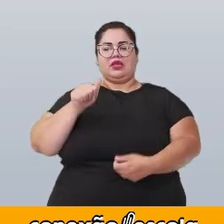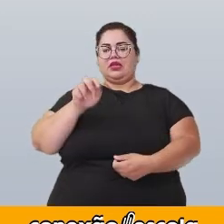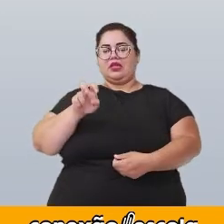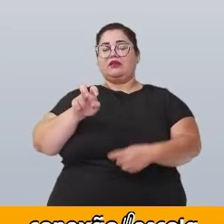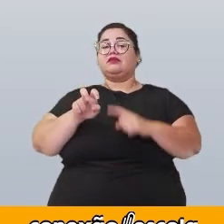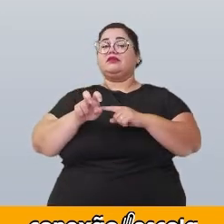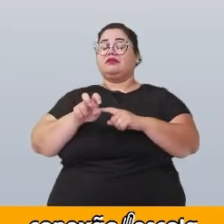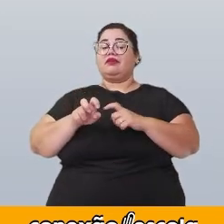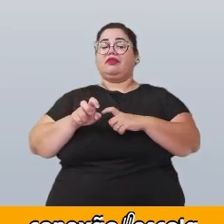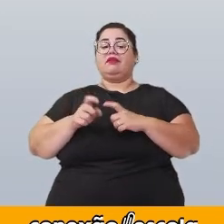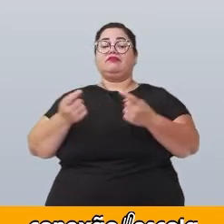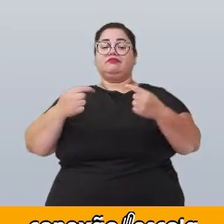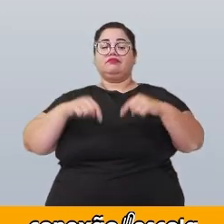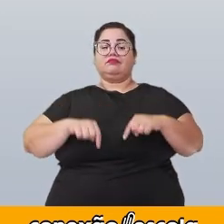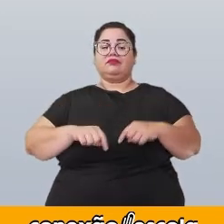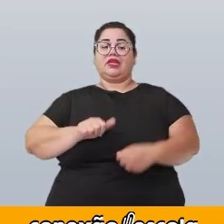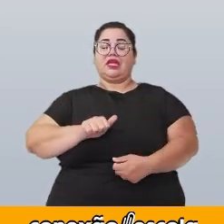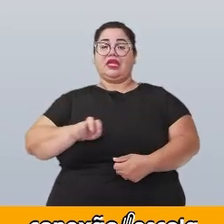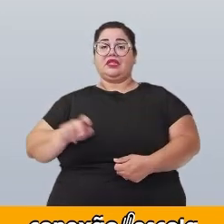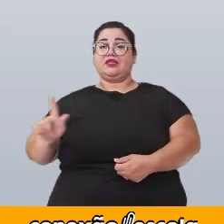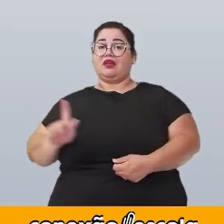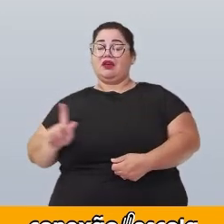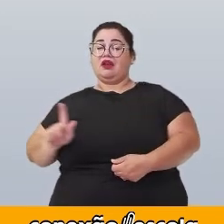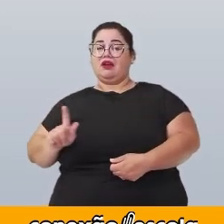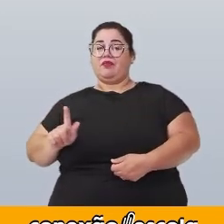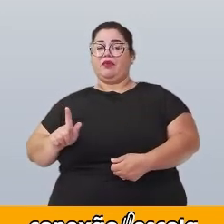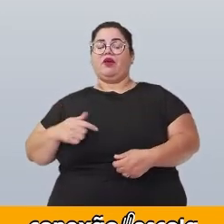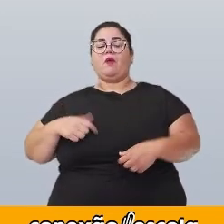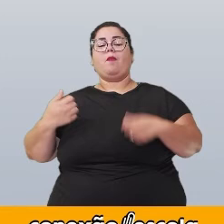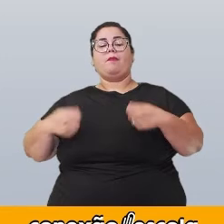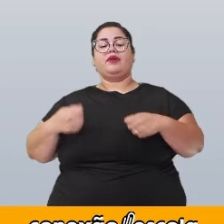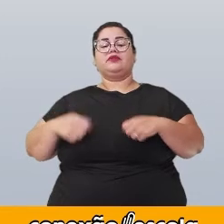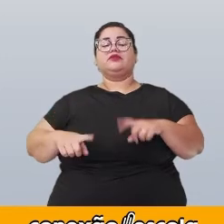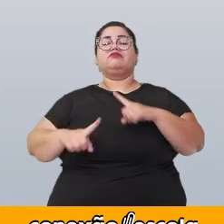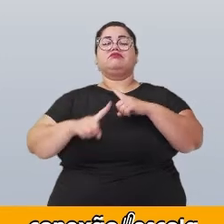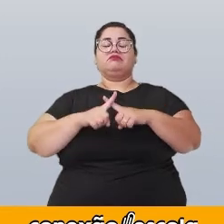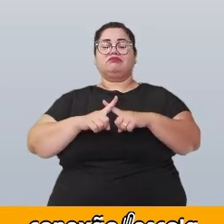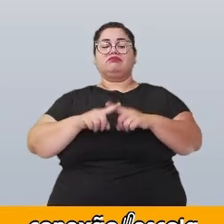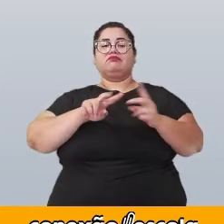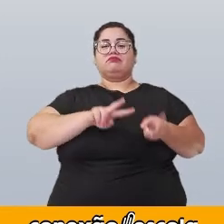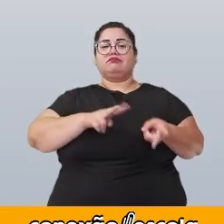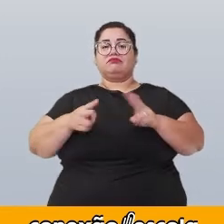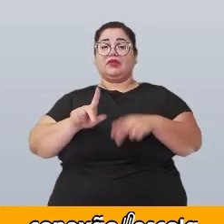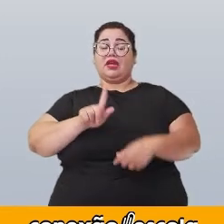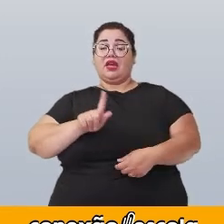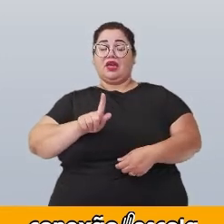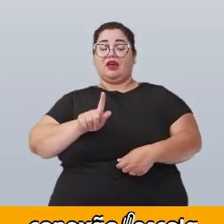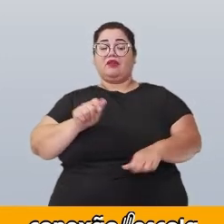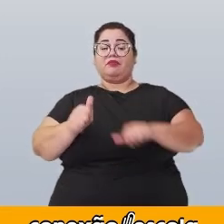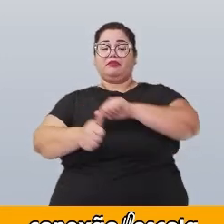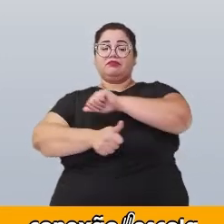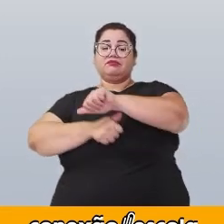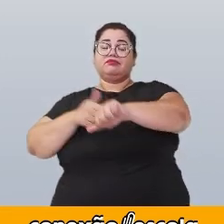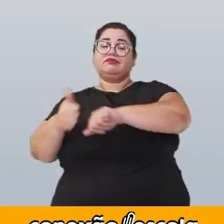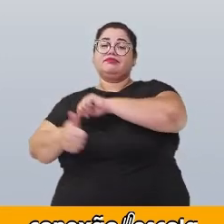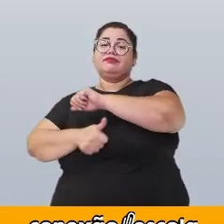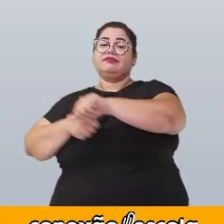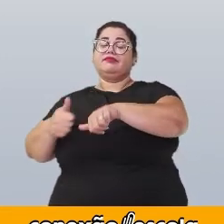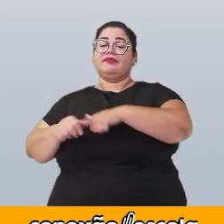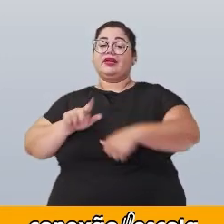15 está aqui, 15 gramas. E eu preciso transferir gramas